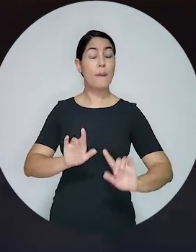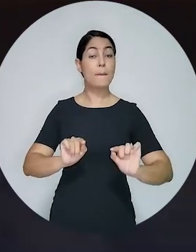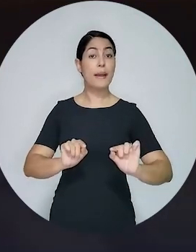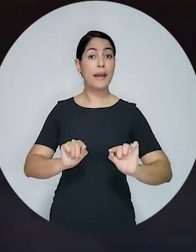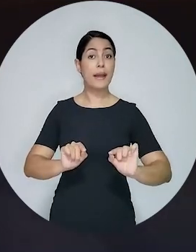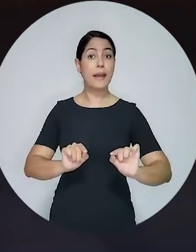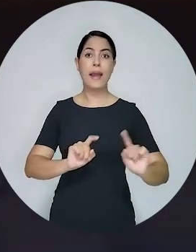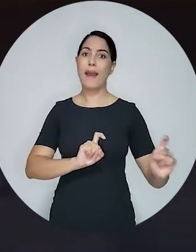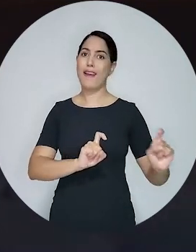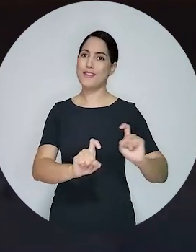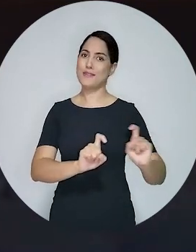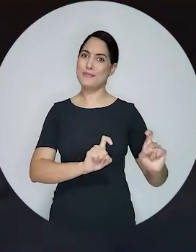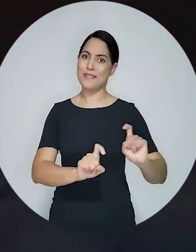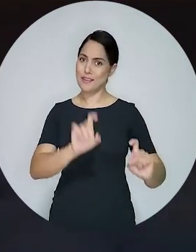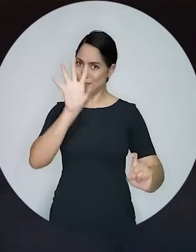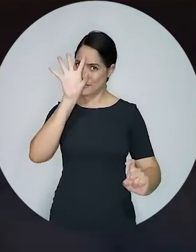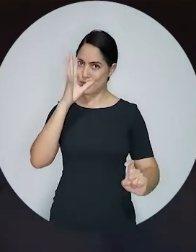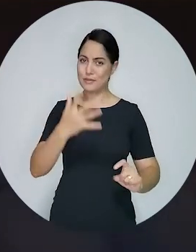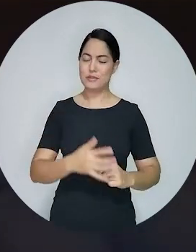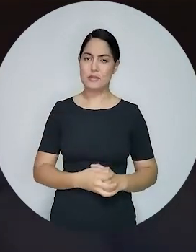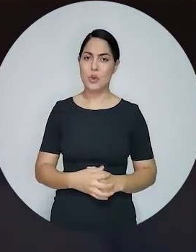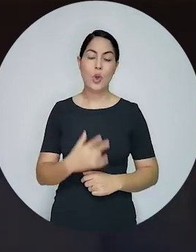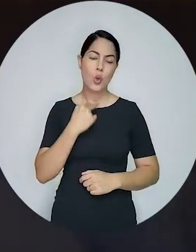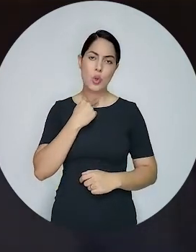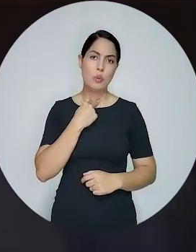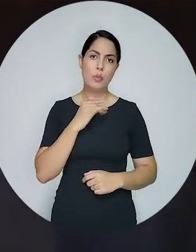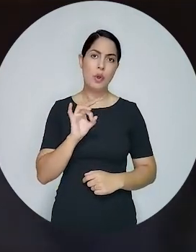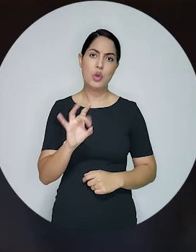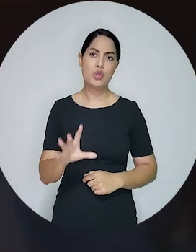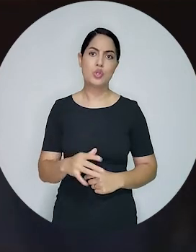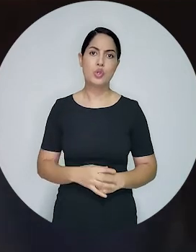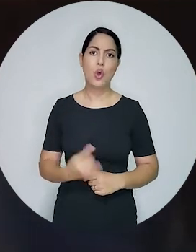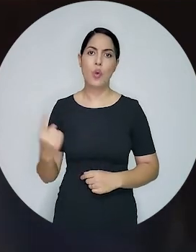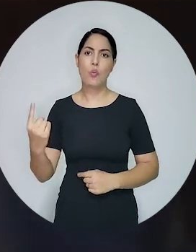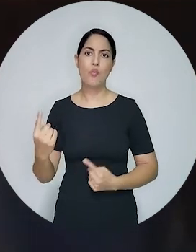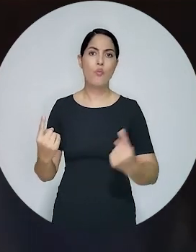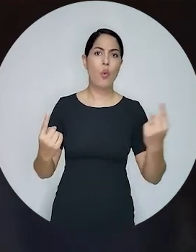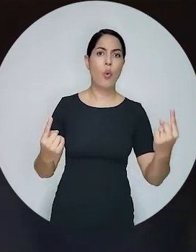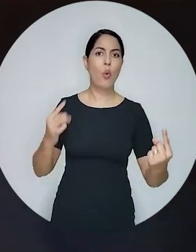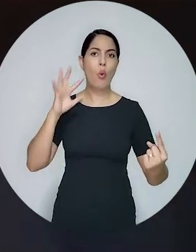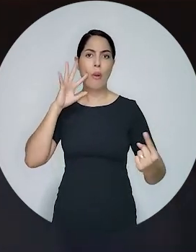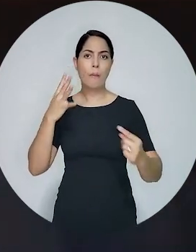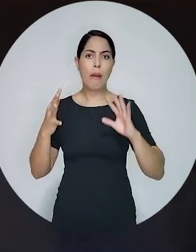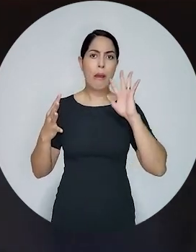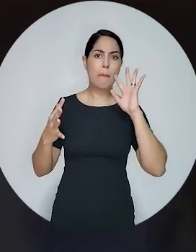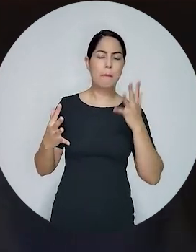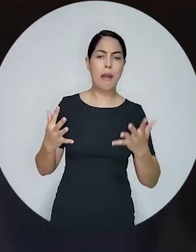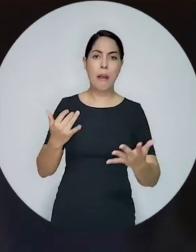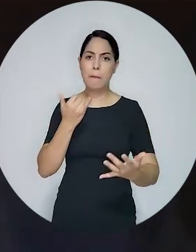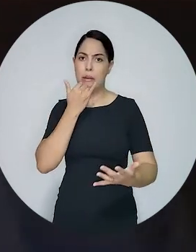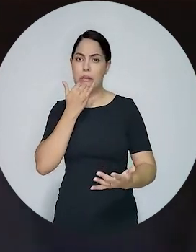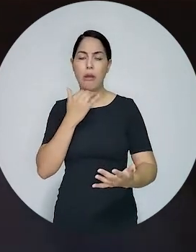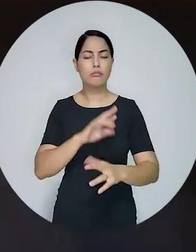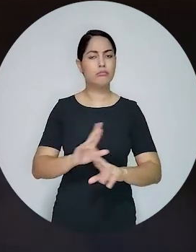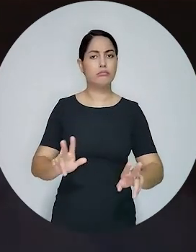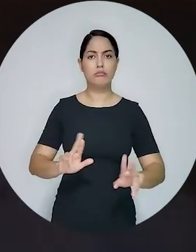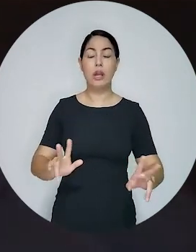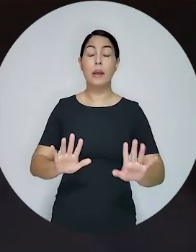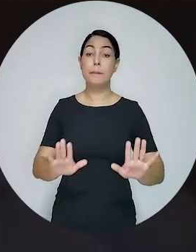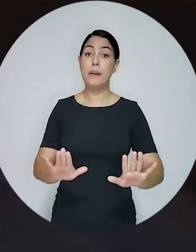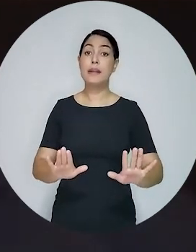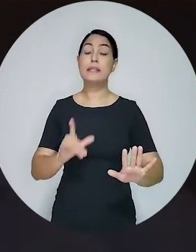cuidadosa das decisões administrativas, né? Não valendo mera remissão a outras decisões ou a dispositivos de